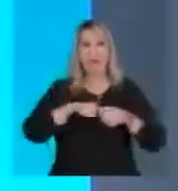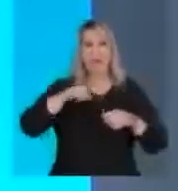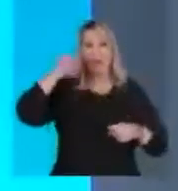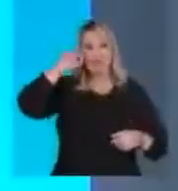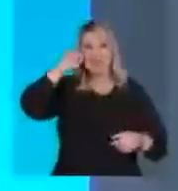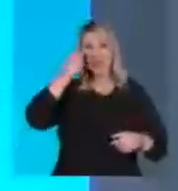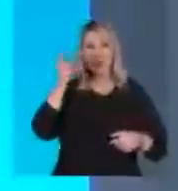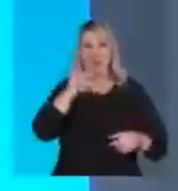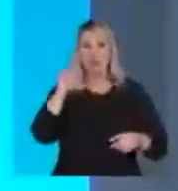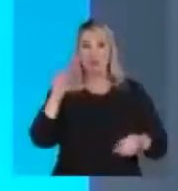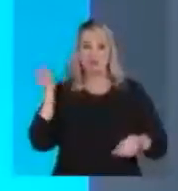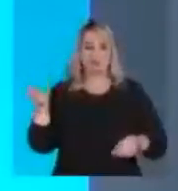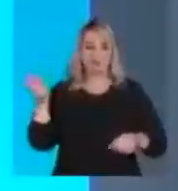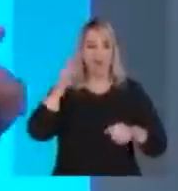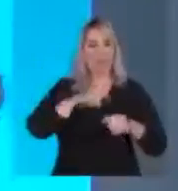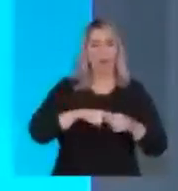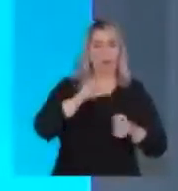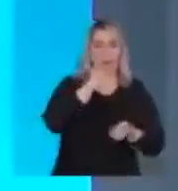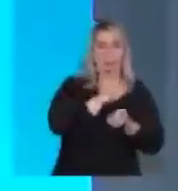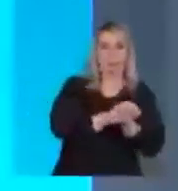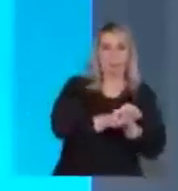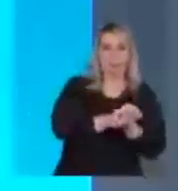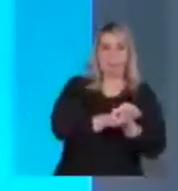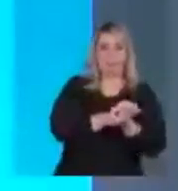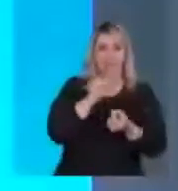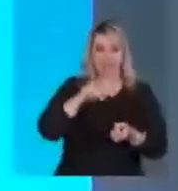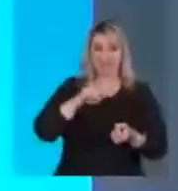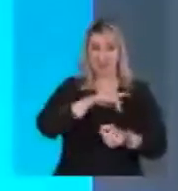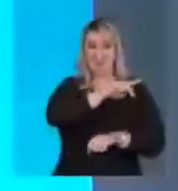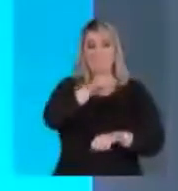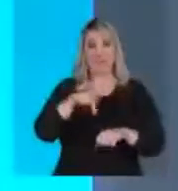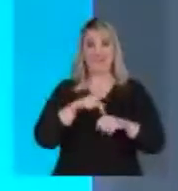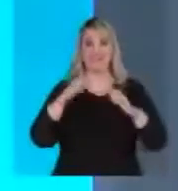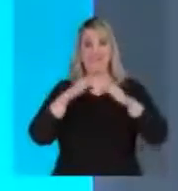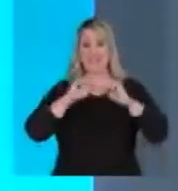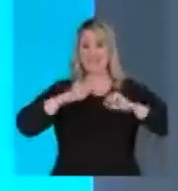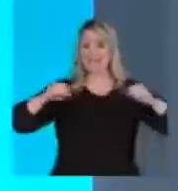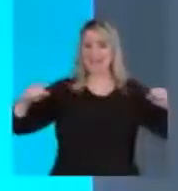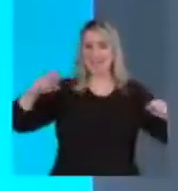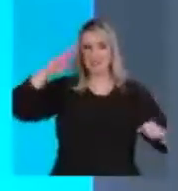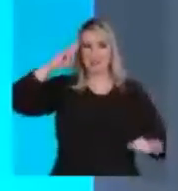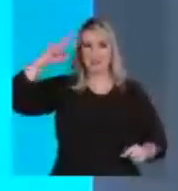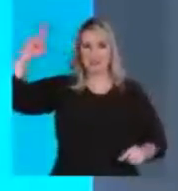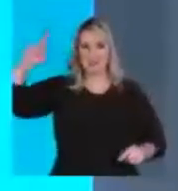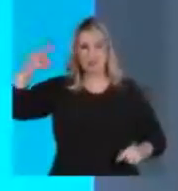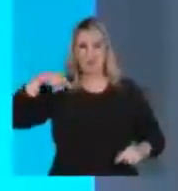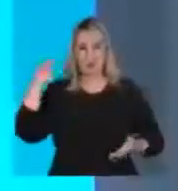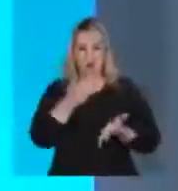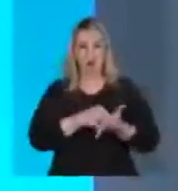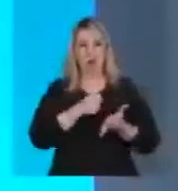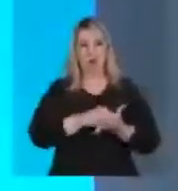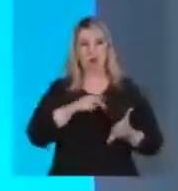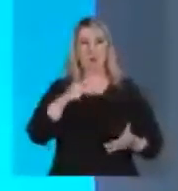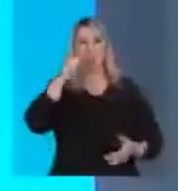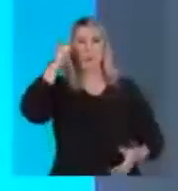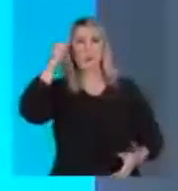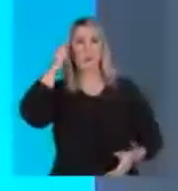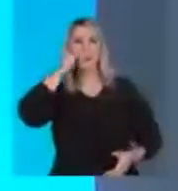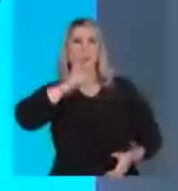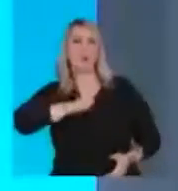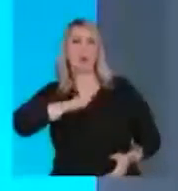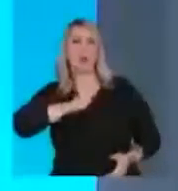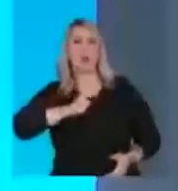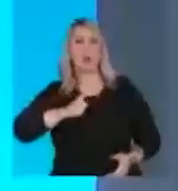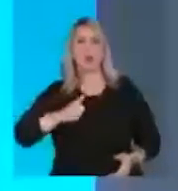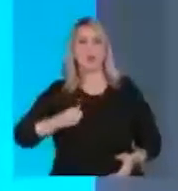voltará para a senzala porque senão o país nem a cidade da casa grande nós faremos uma luta como uma mulher que tem